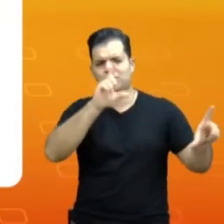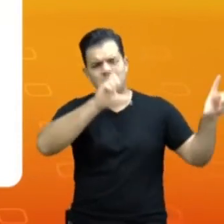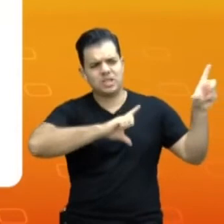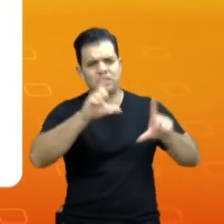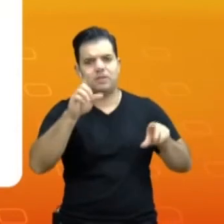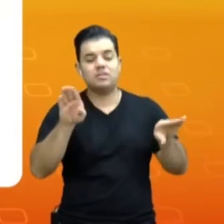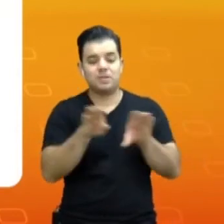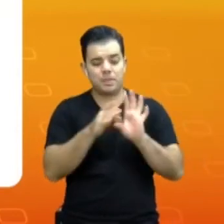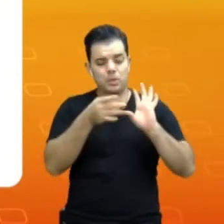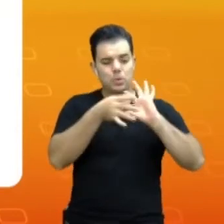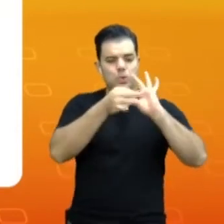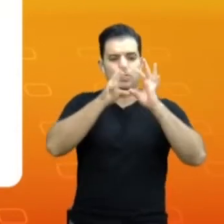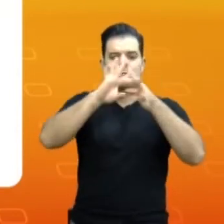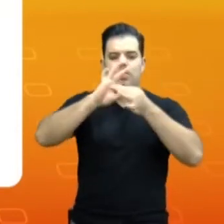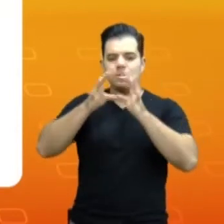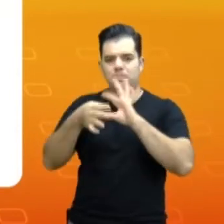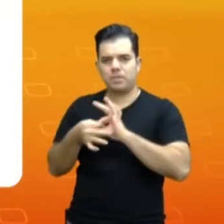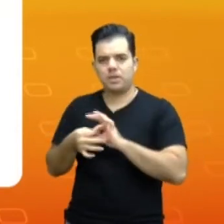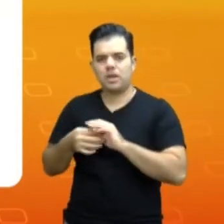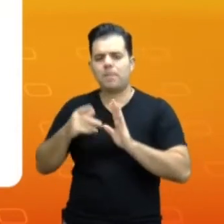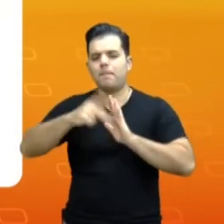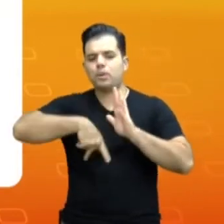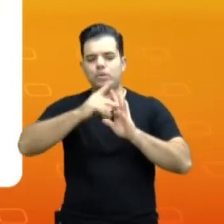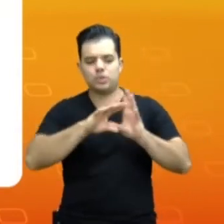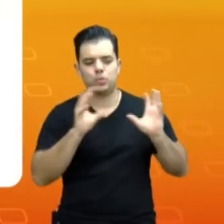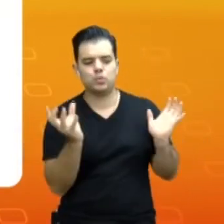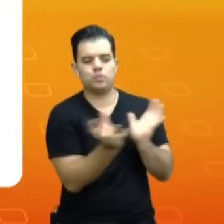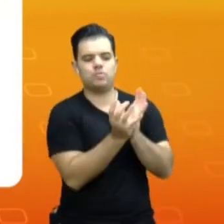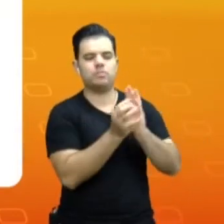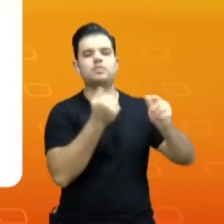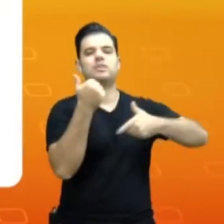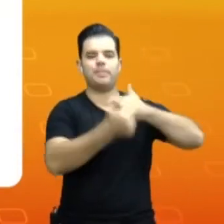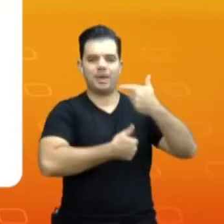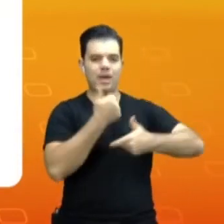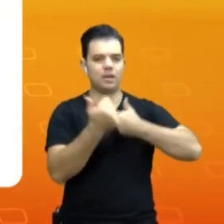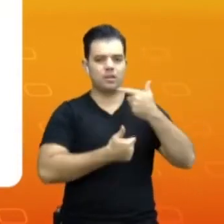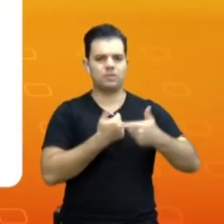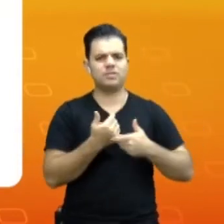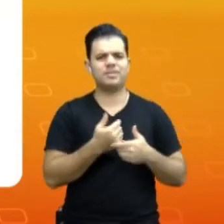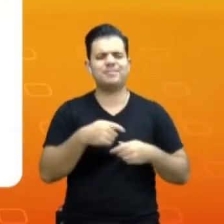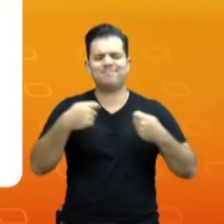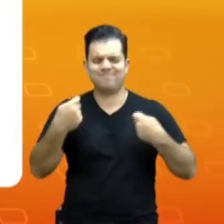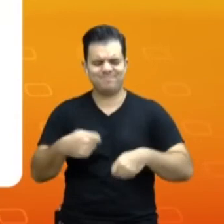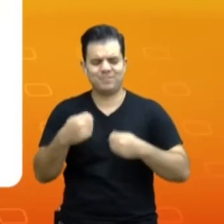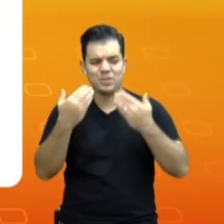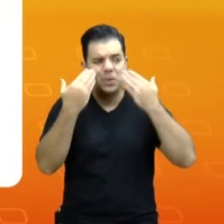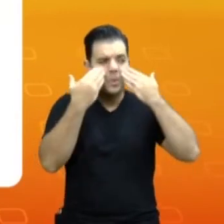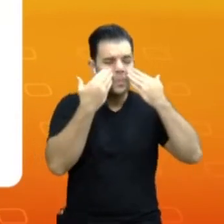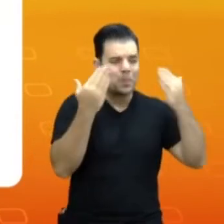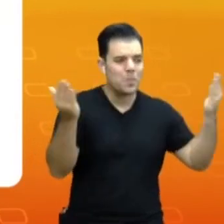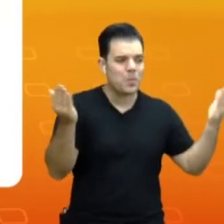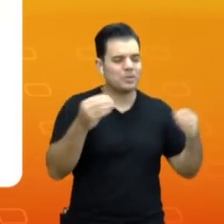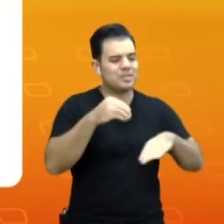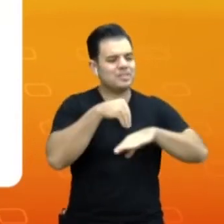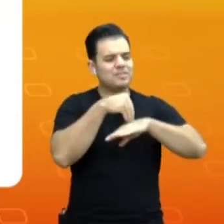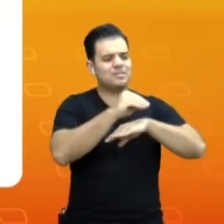E Olimpíada é um projeto coletivo, né? Então, eu só preciso realmente deixar esse recado aqui